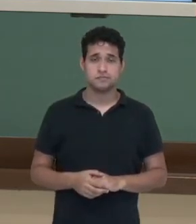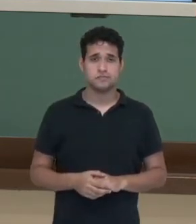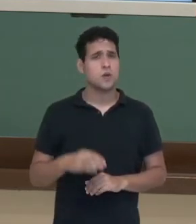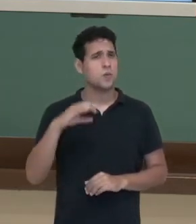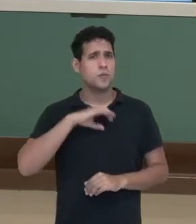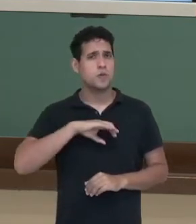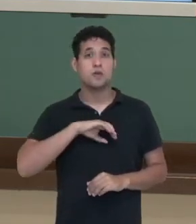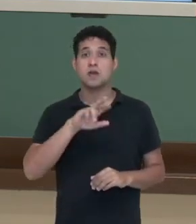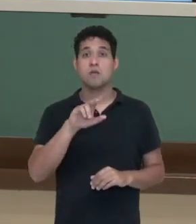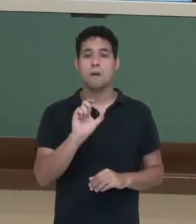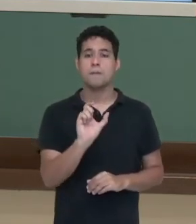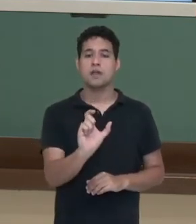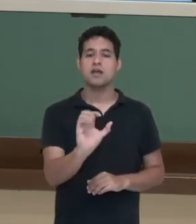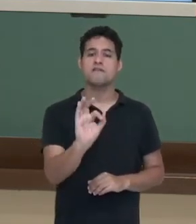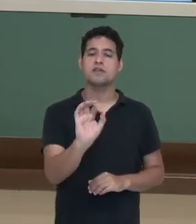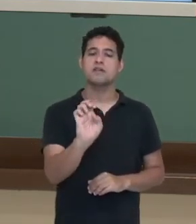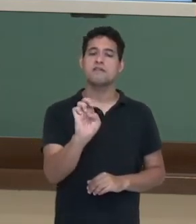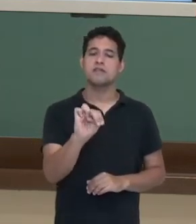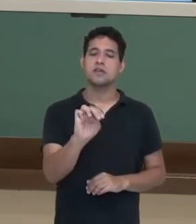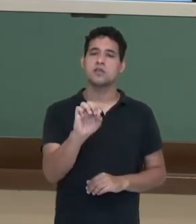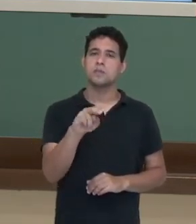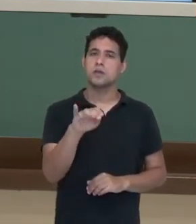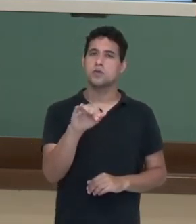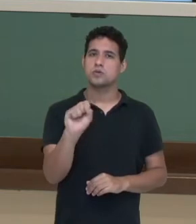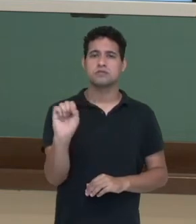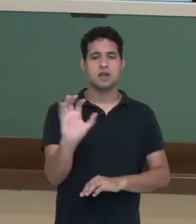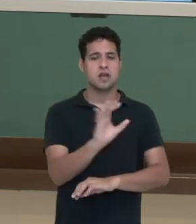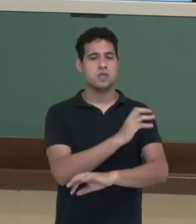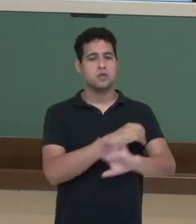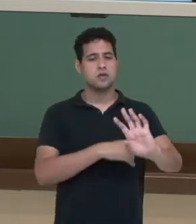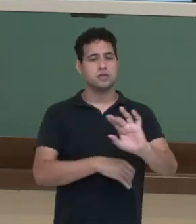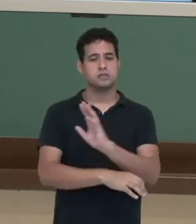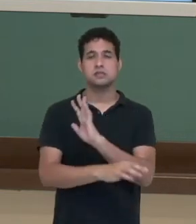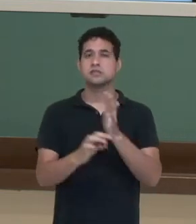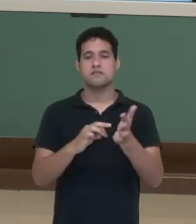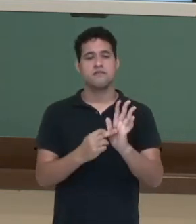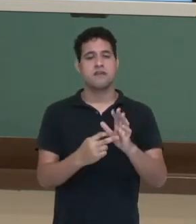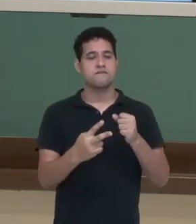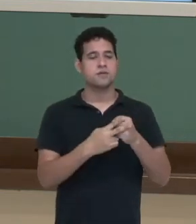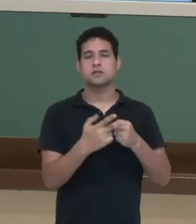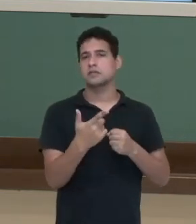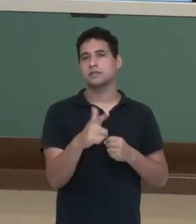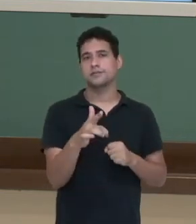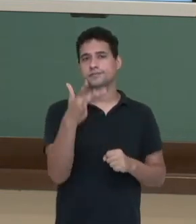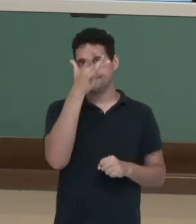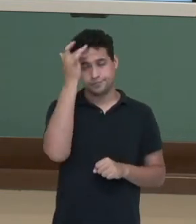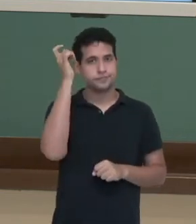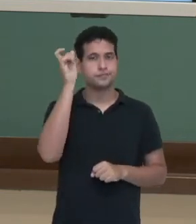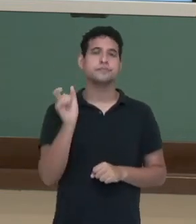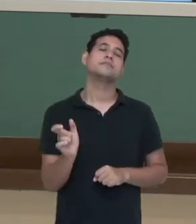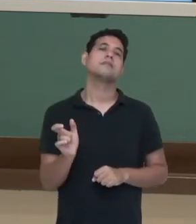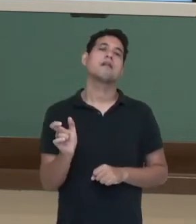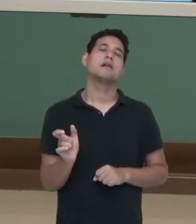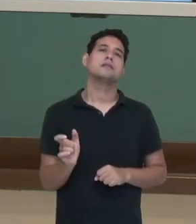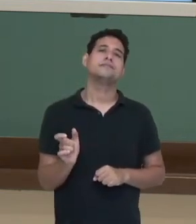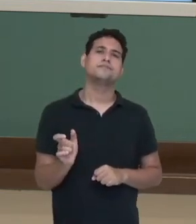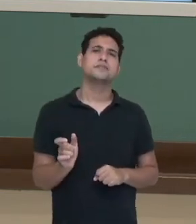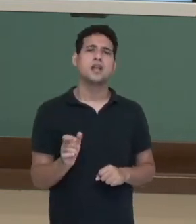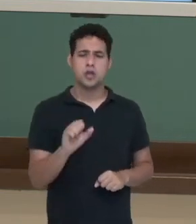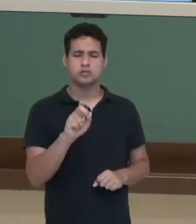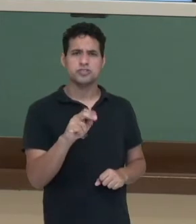igual, fenômenos da natureza. São verbos que não têm sujeito. Sujeito, quando a gente fala sujeito, não quer